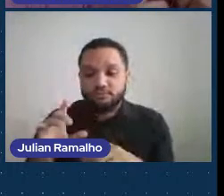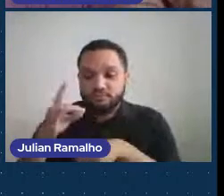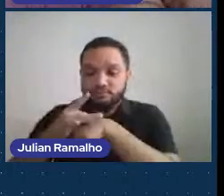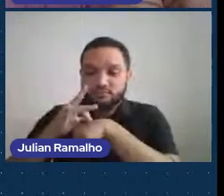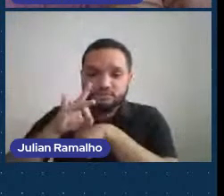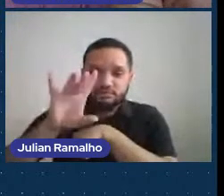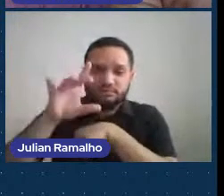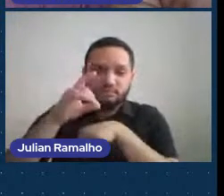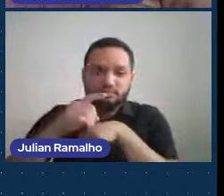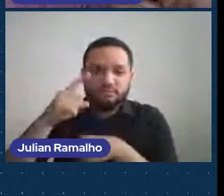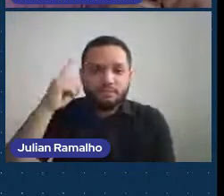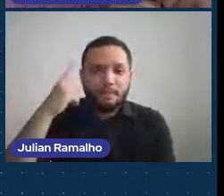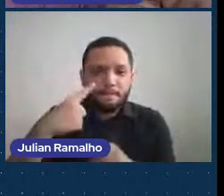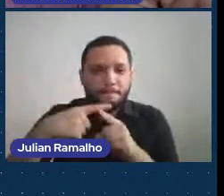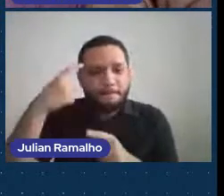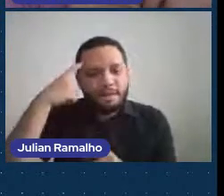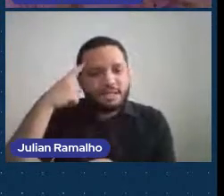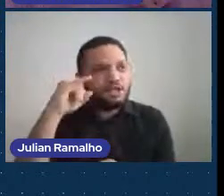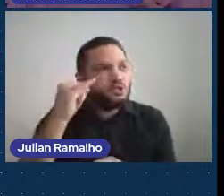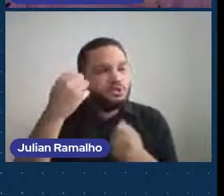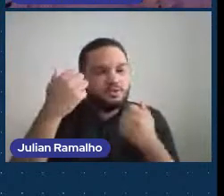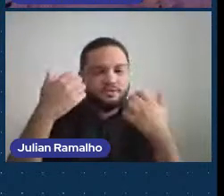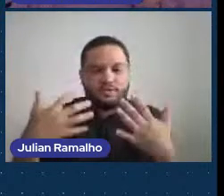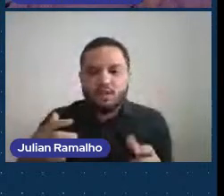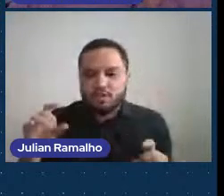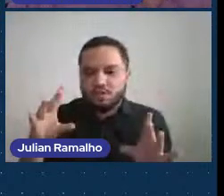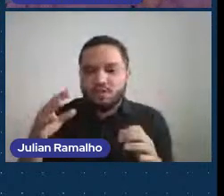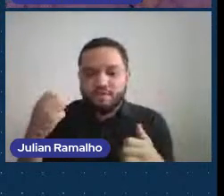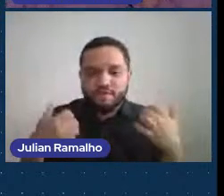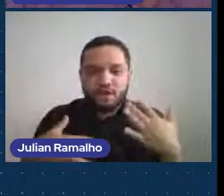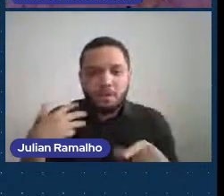basta justificar a sua pesquisa só dizendo que é